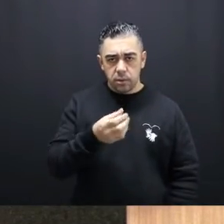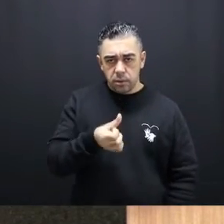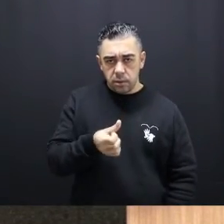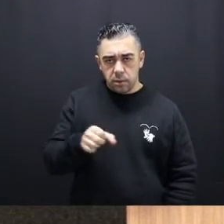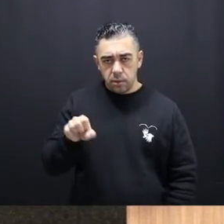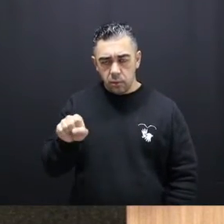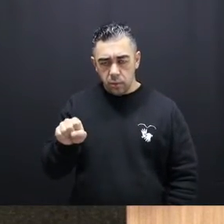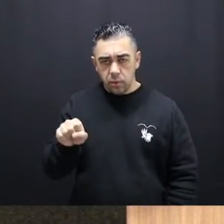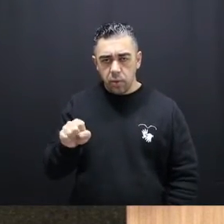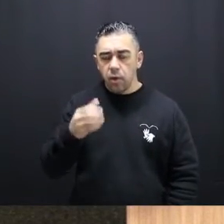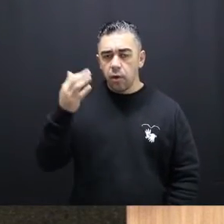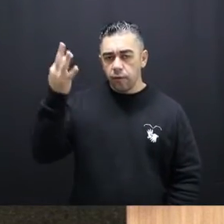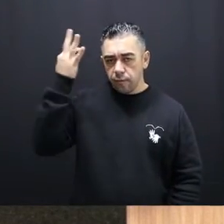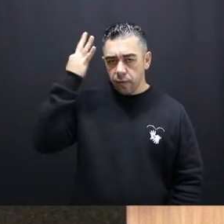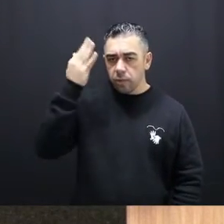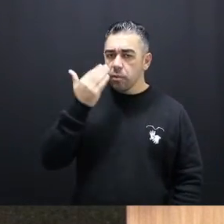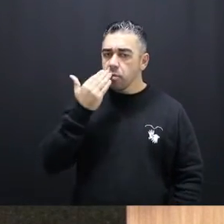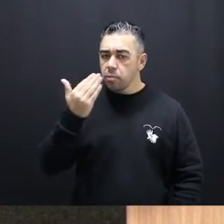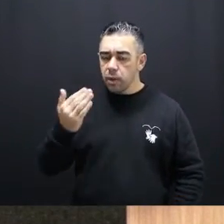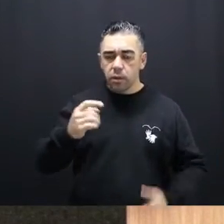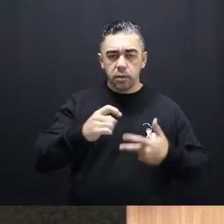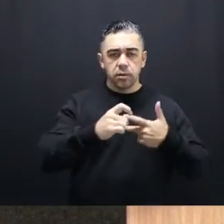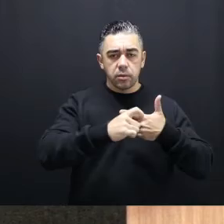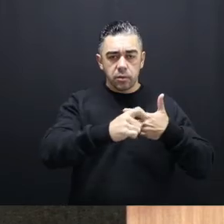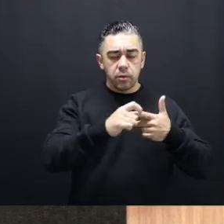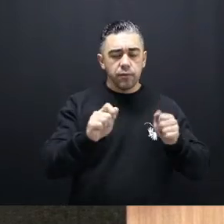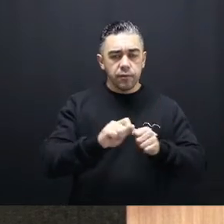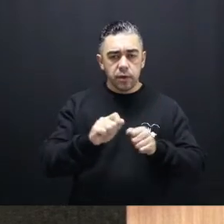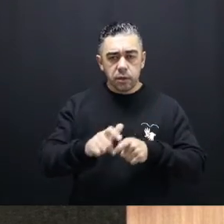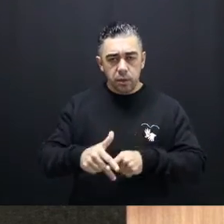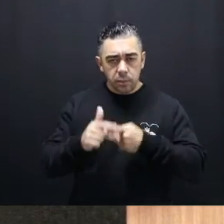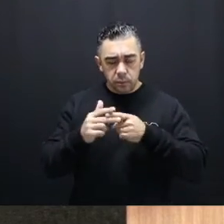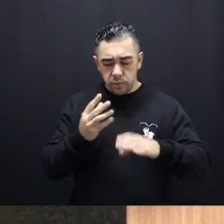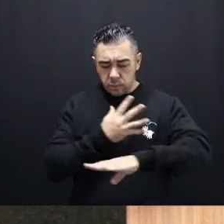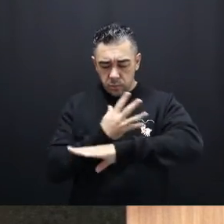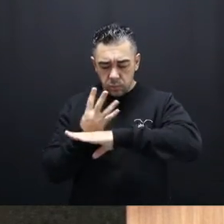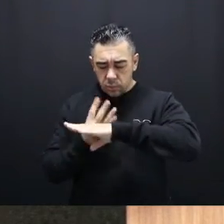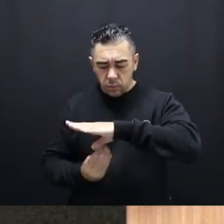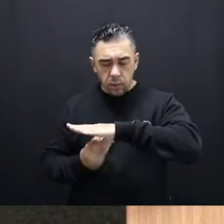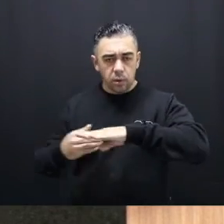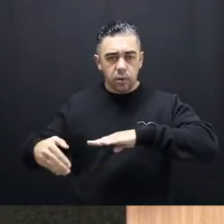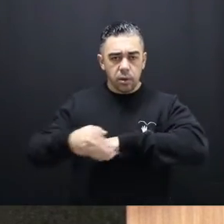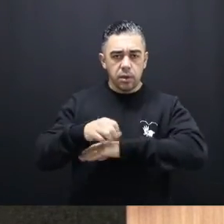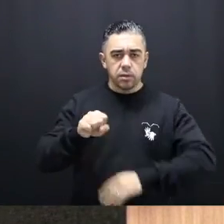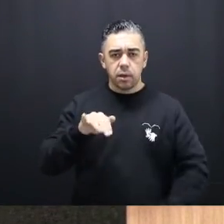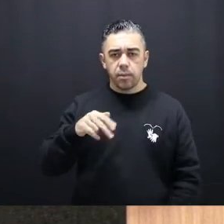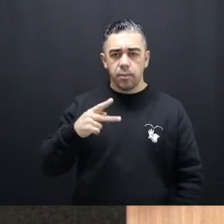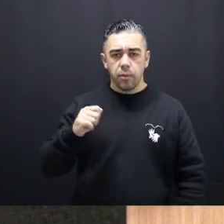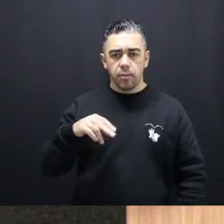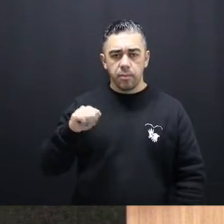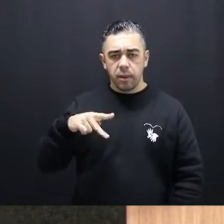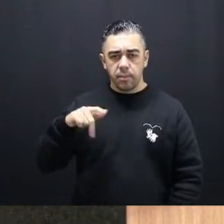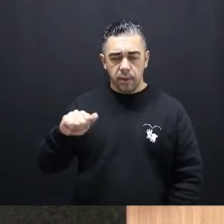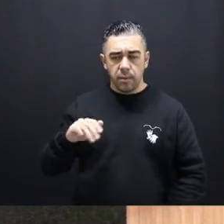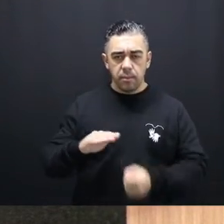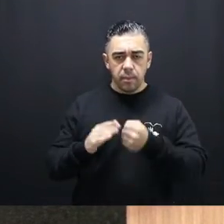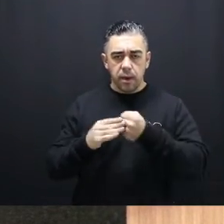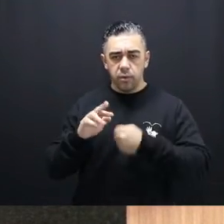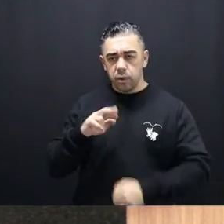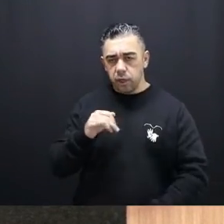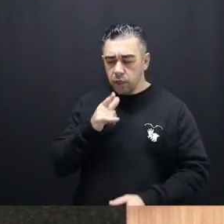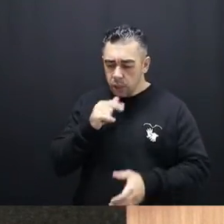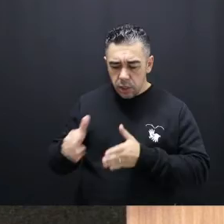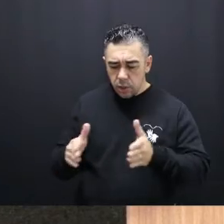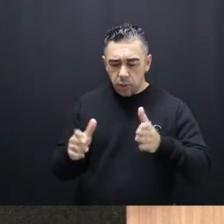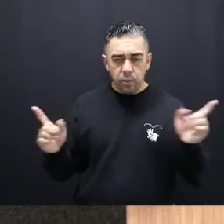adoro e nenê o Executivo que viabiliza a manutenção dos bueiros nas Ruas das sapopemas no bairro Rio Pequeno indicação